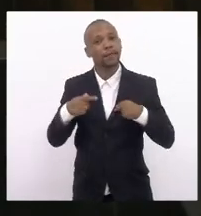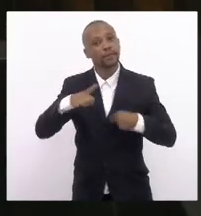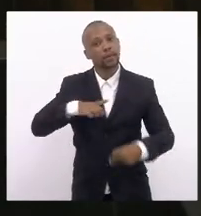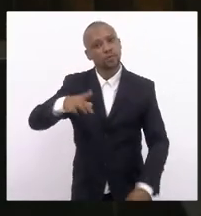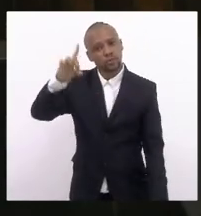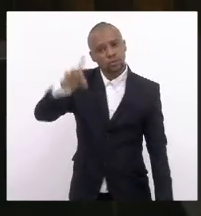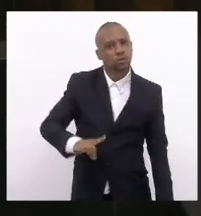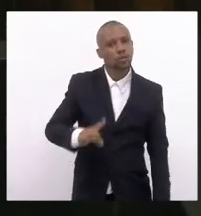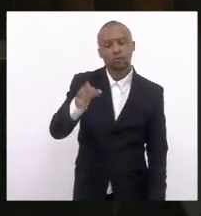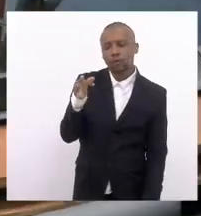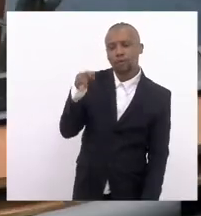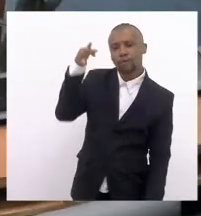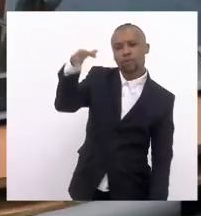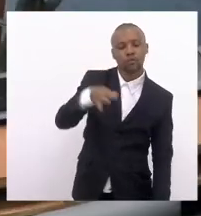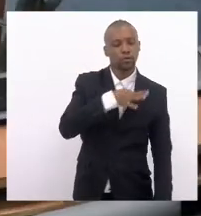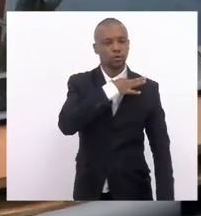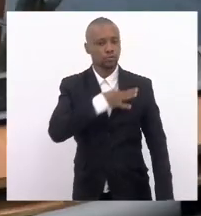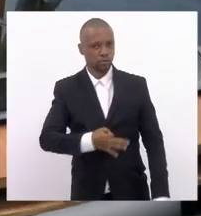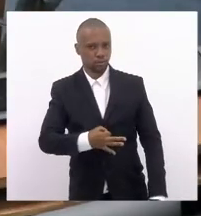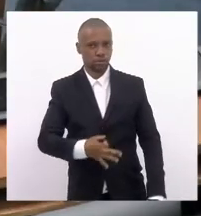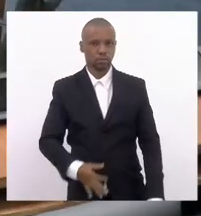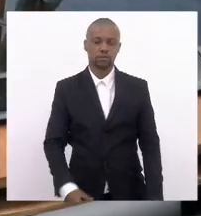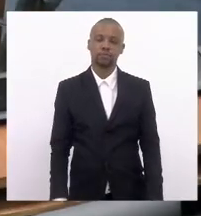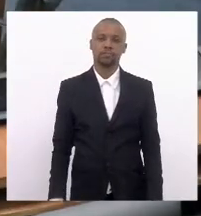um futuro digno.